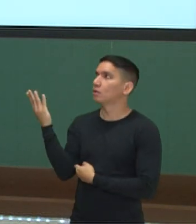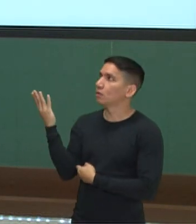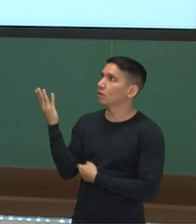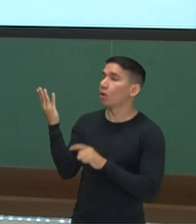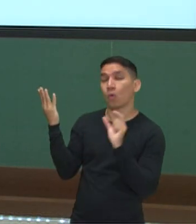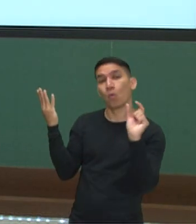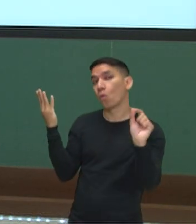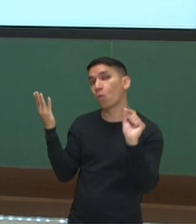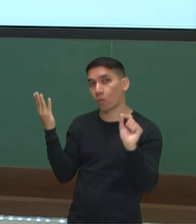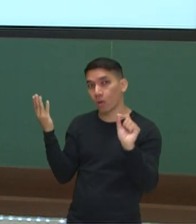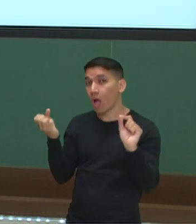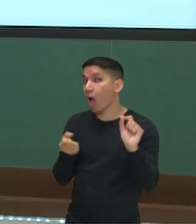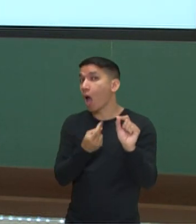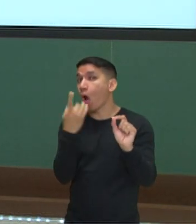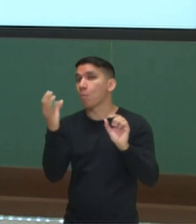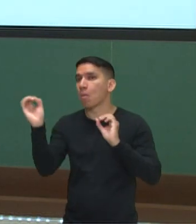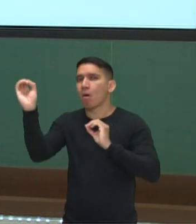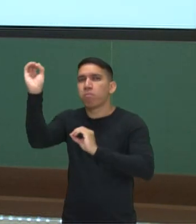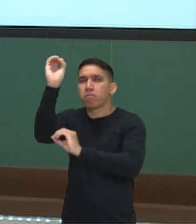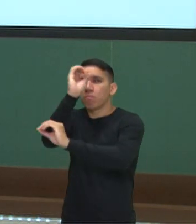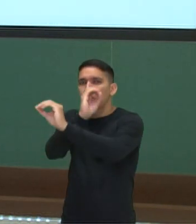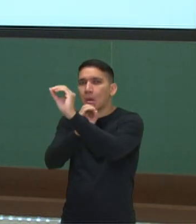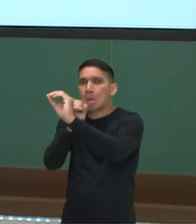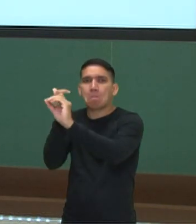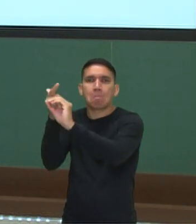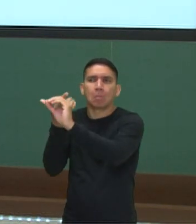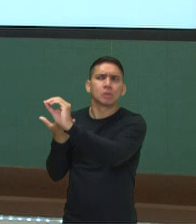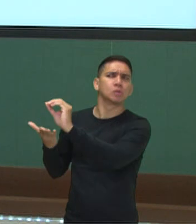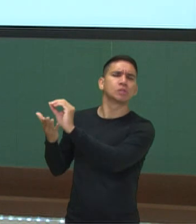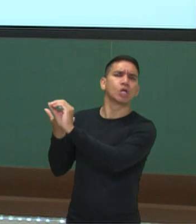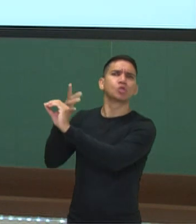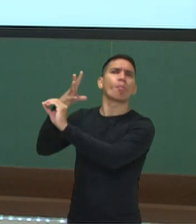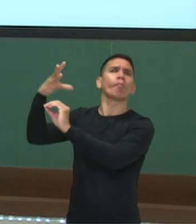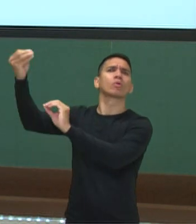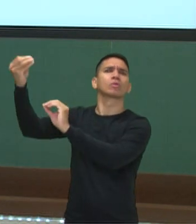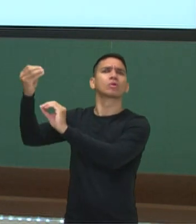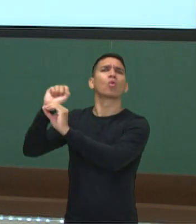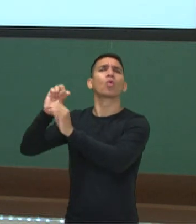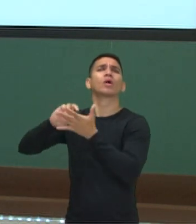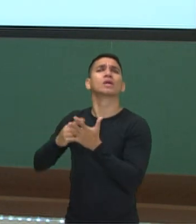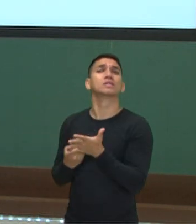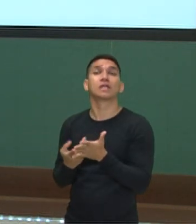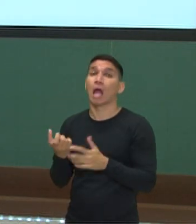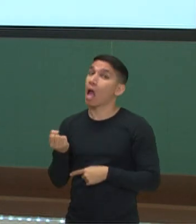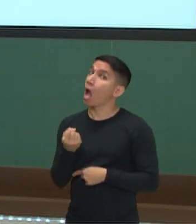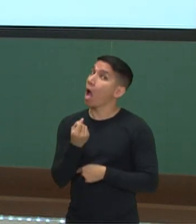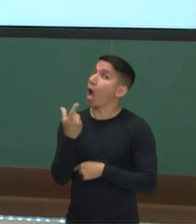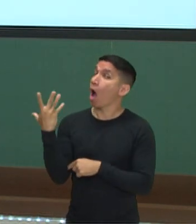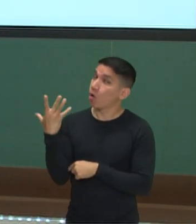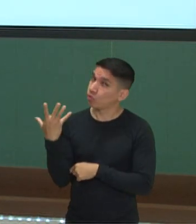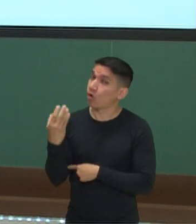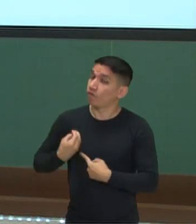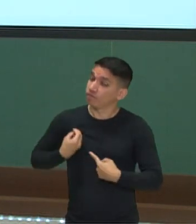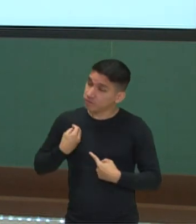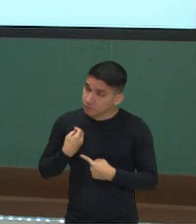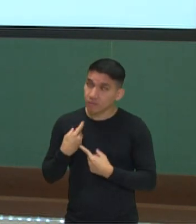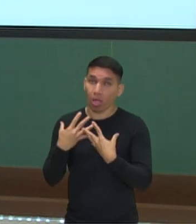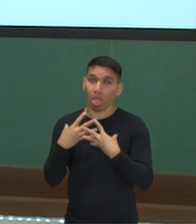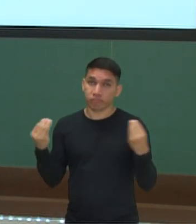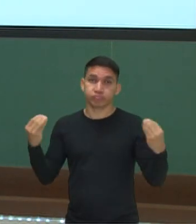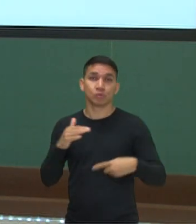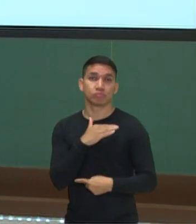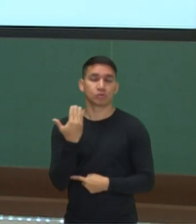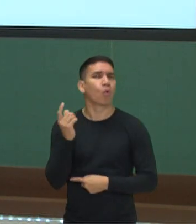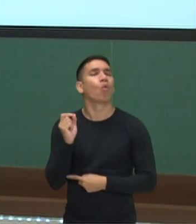acontece. Algumas bolinhas já não estão mais ali, ou seja, alguns seres vivos morreram.